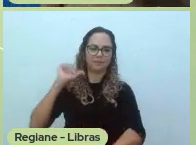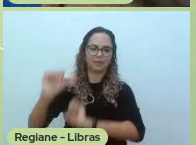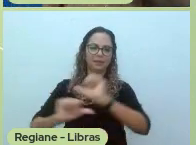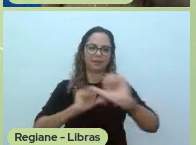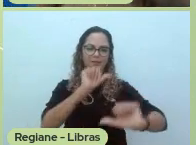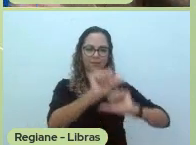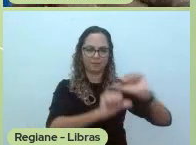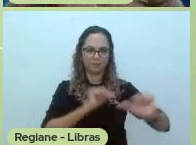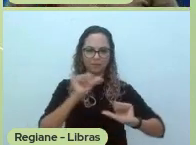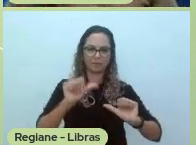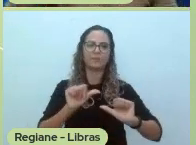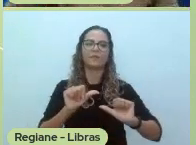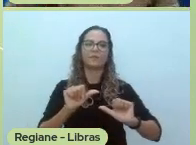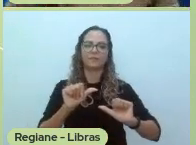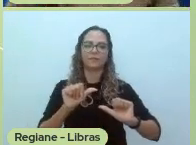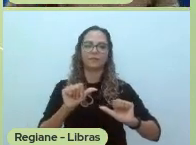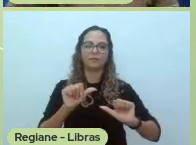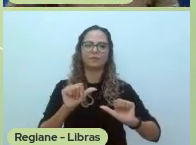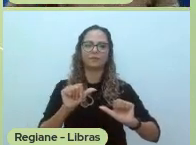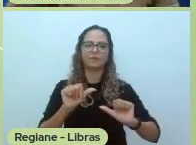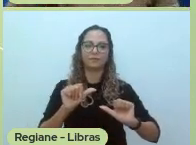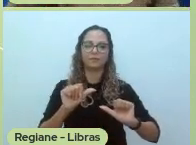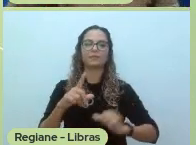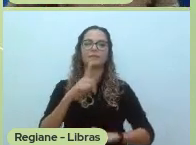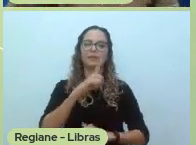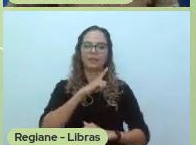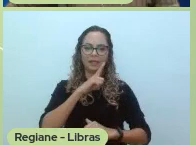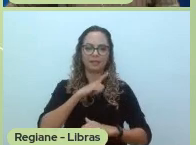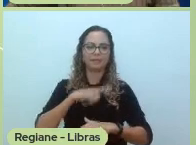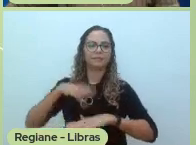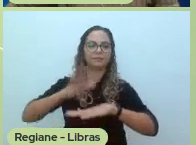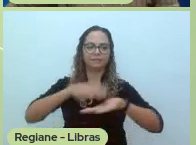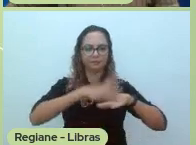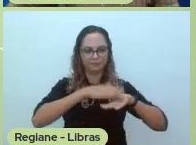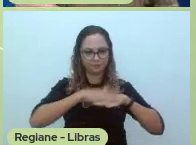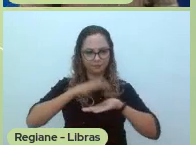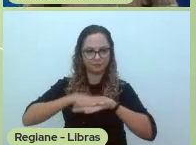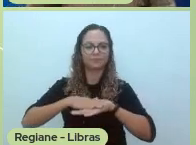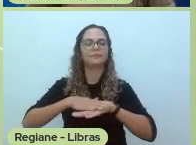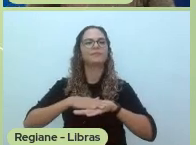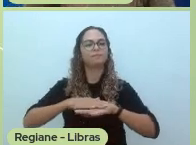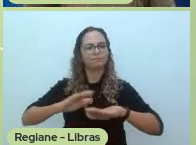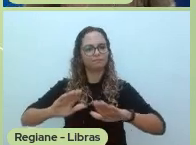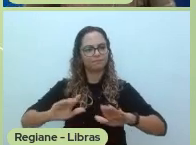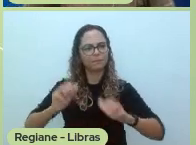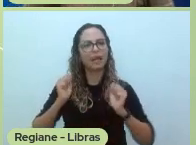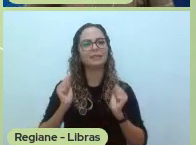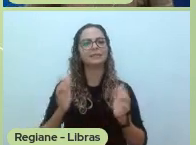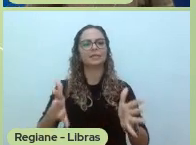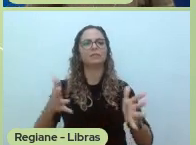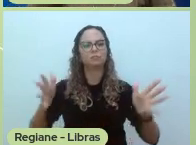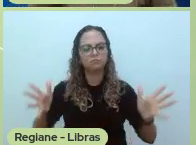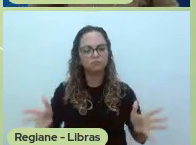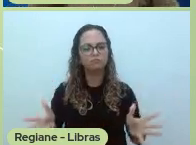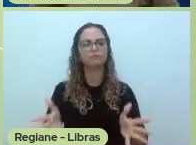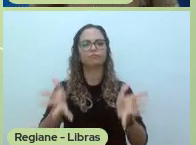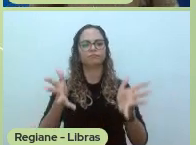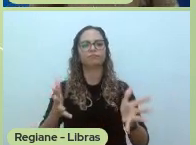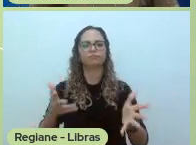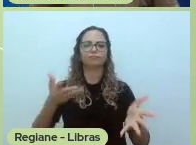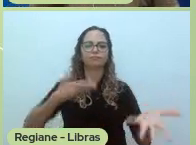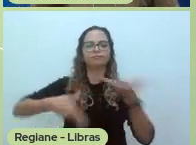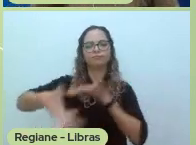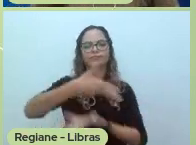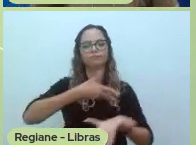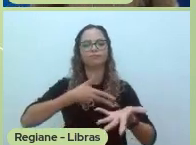quando transcende a ação e vai para o jeito de se relacionar, de fazer as coisas. Enfim,